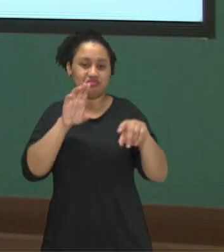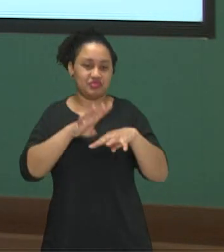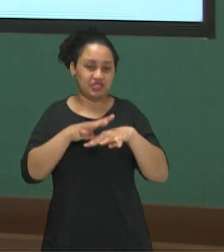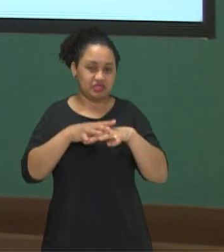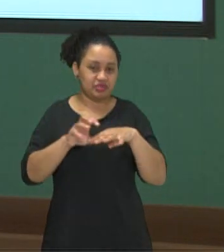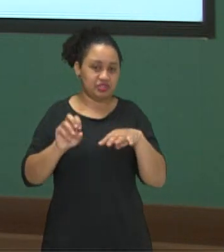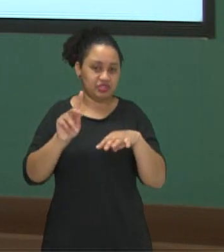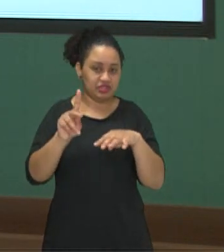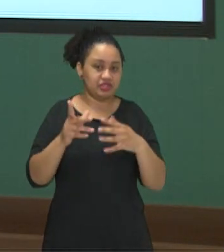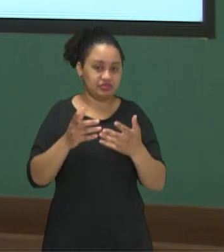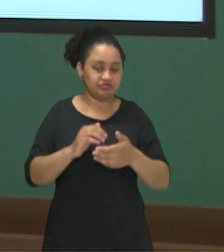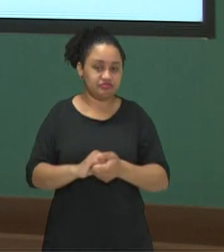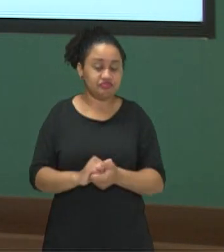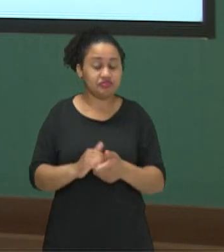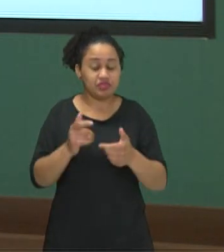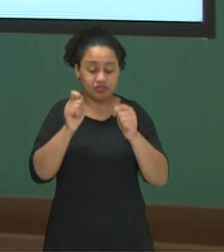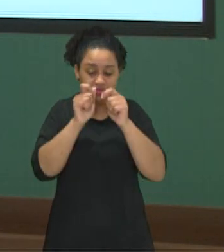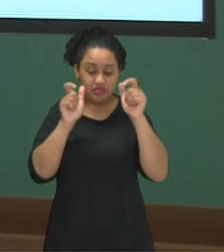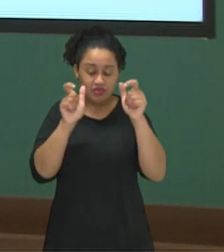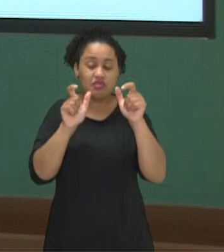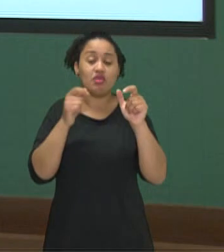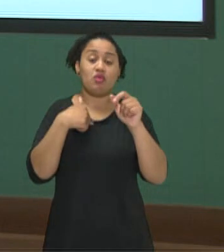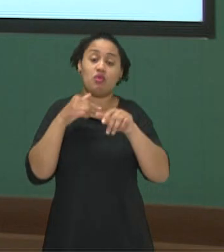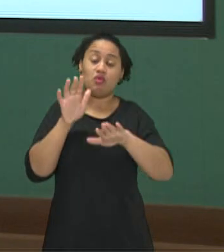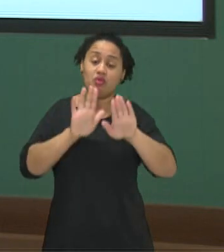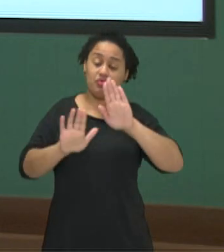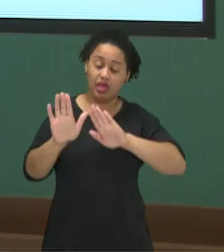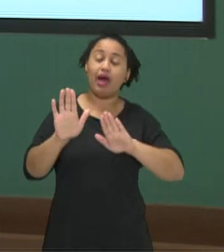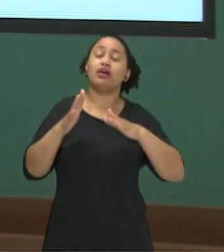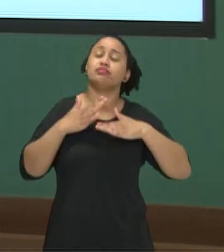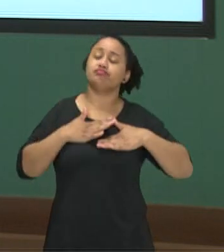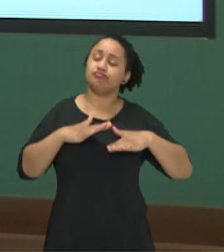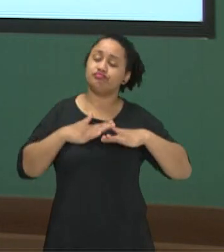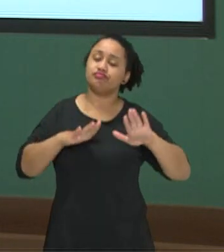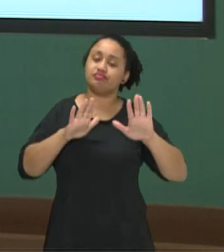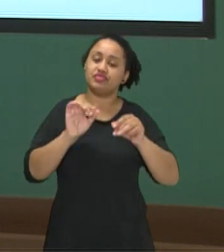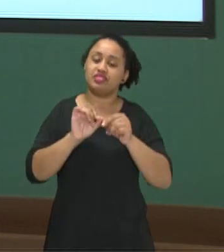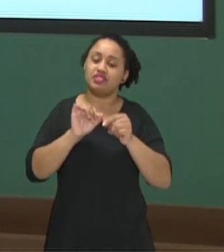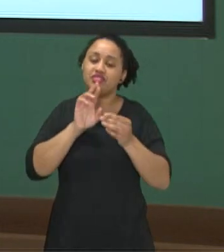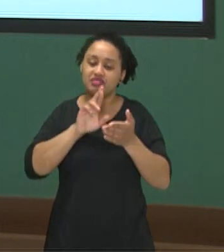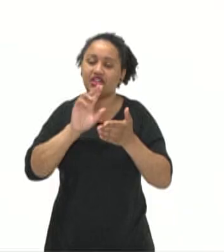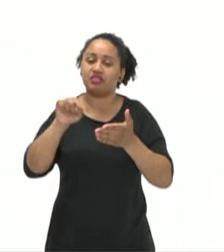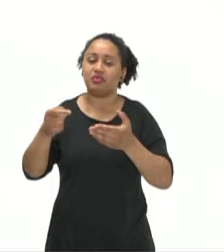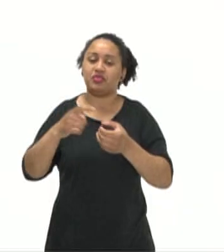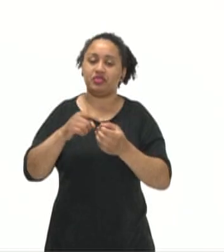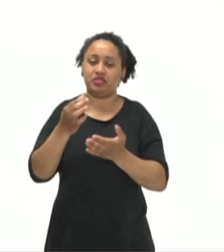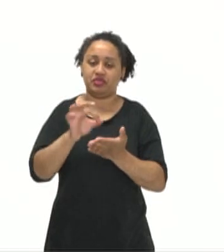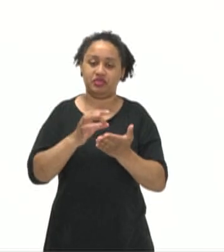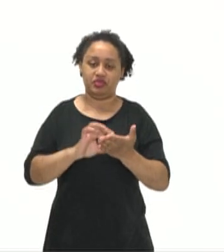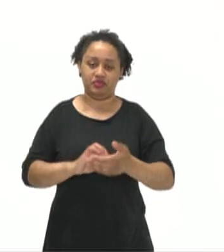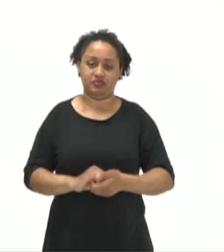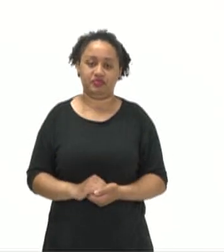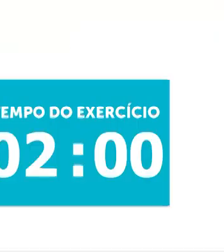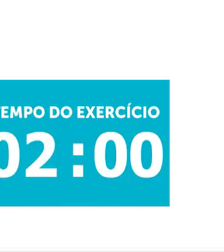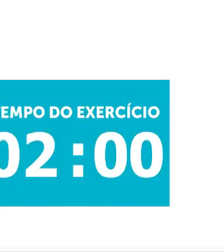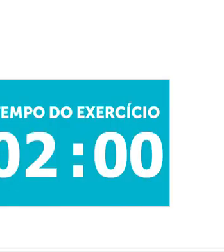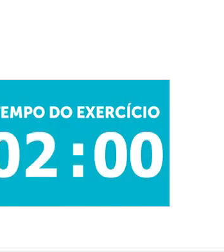bom? Com atenção, com cuidado, faça bem devagar que a gente já corrige.